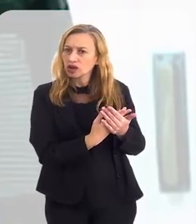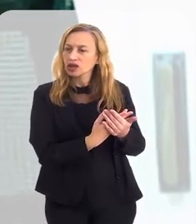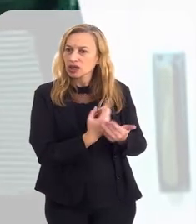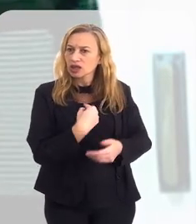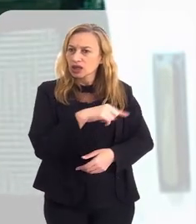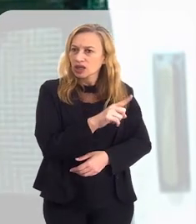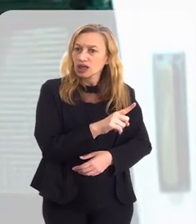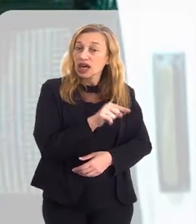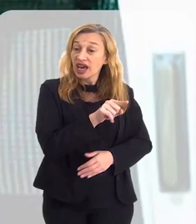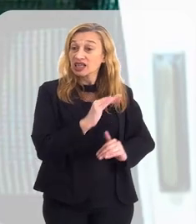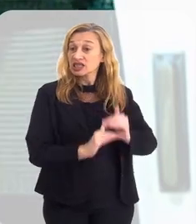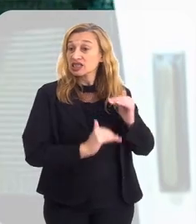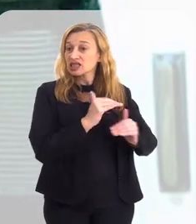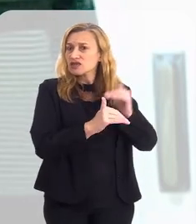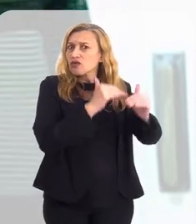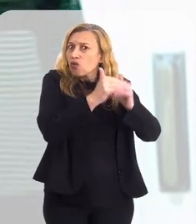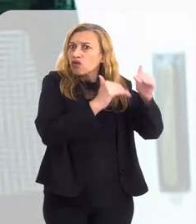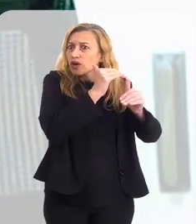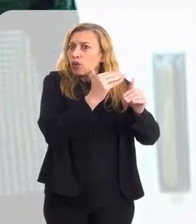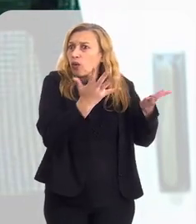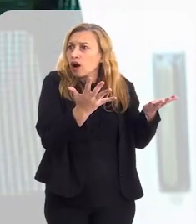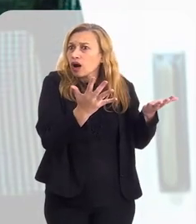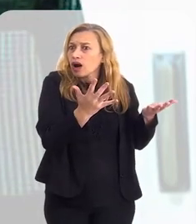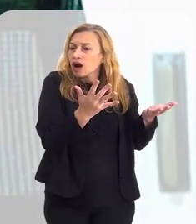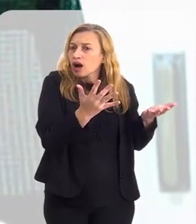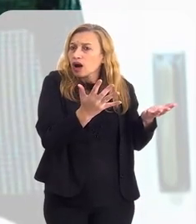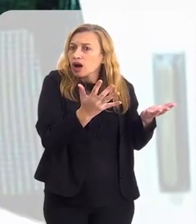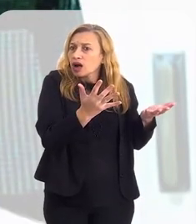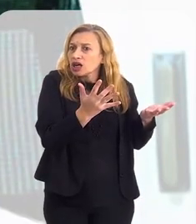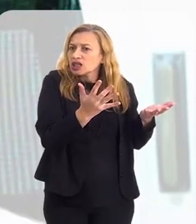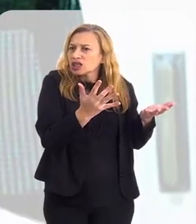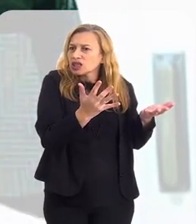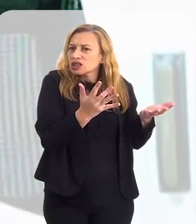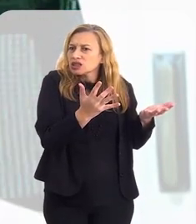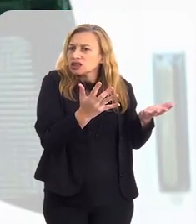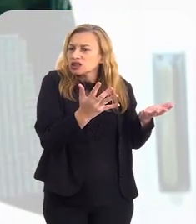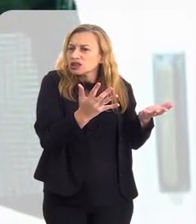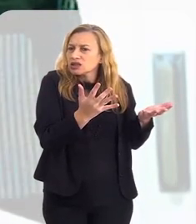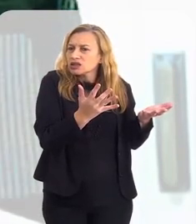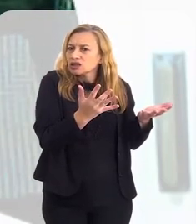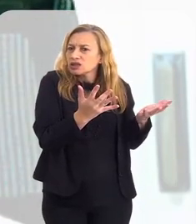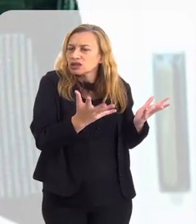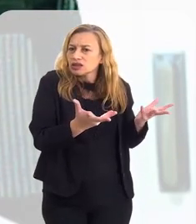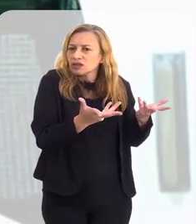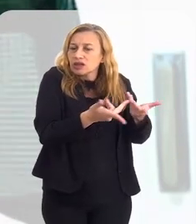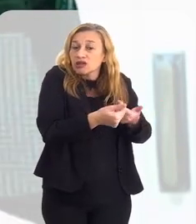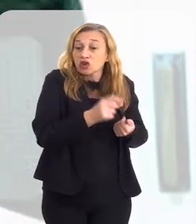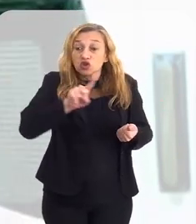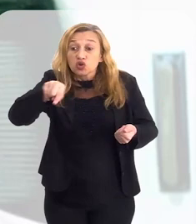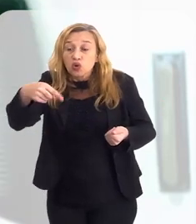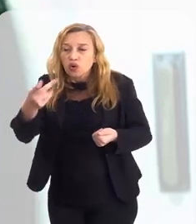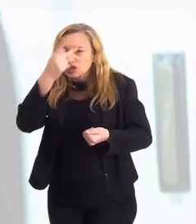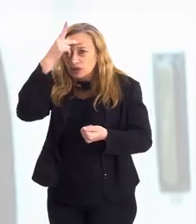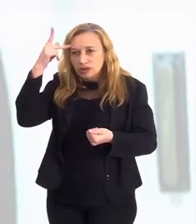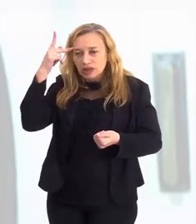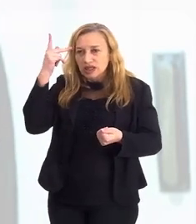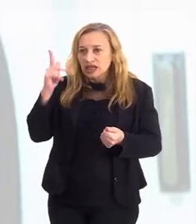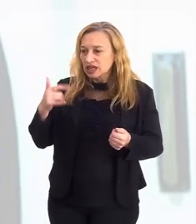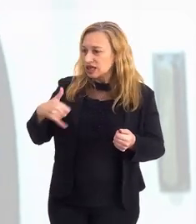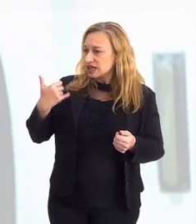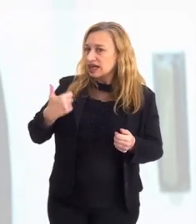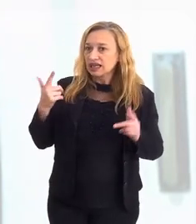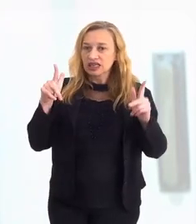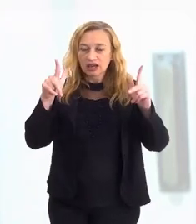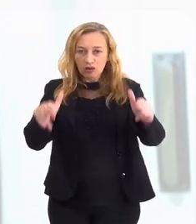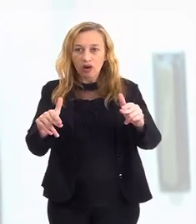regular, ele se desenvolveu de uma maneira tão distinta de outras pessoas que na mesma